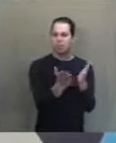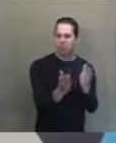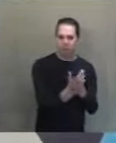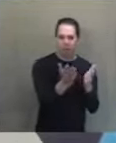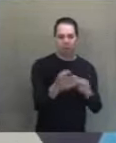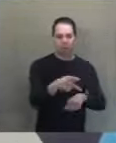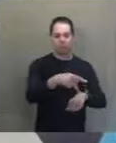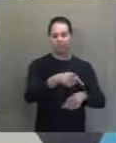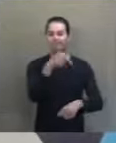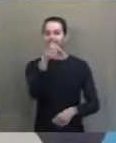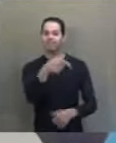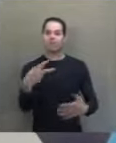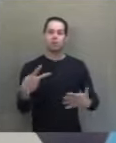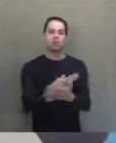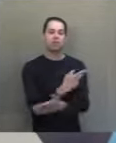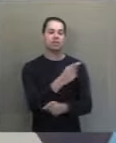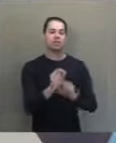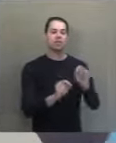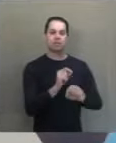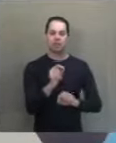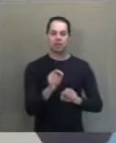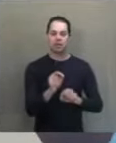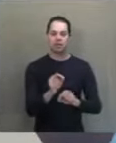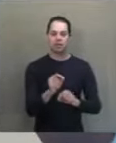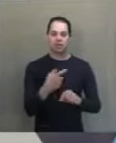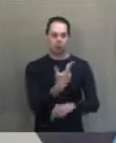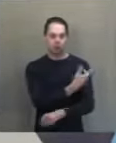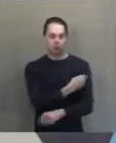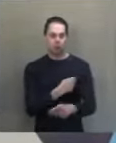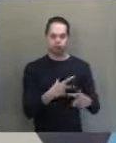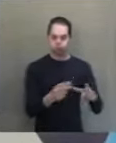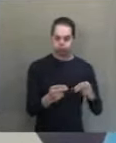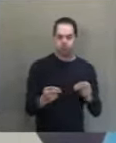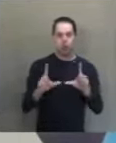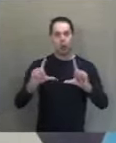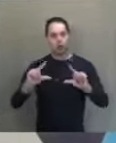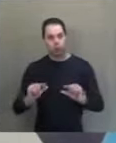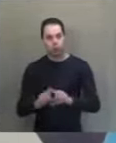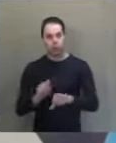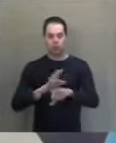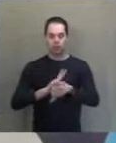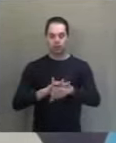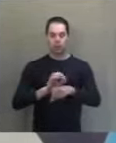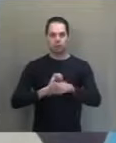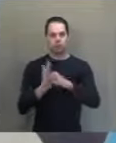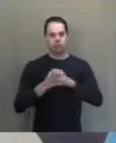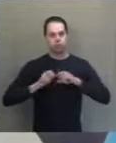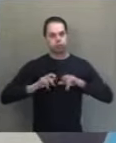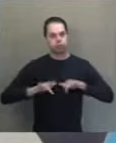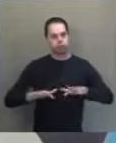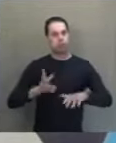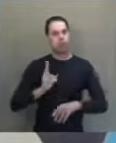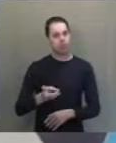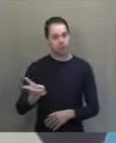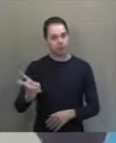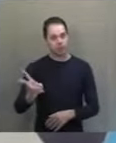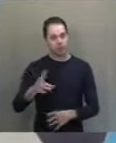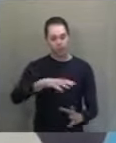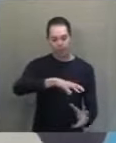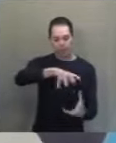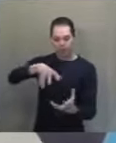desenvolvidos, países pobres, impedem o avanço do combate à Covid-19. Já surgem no